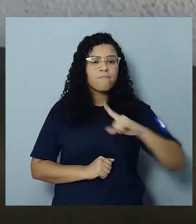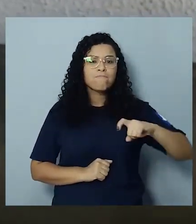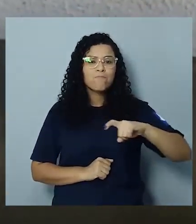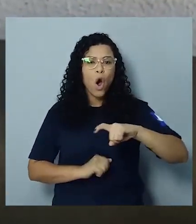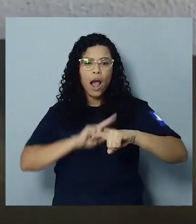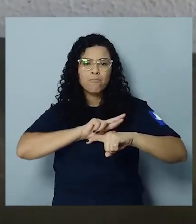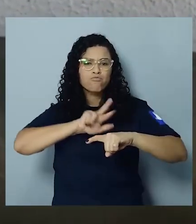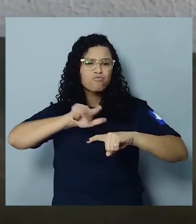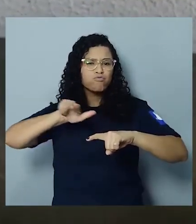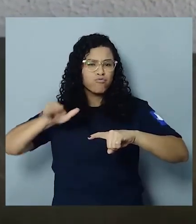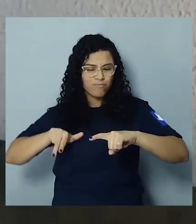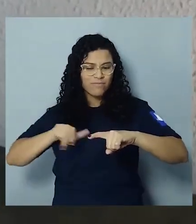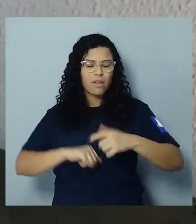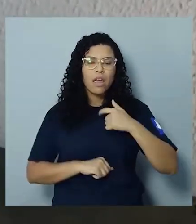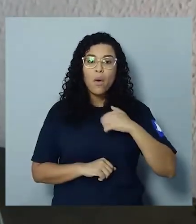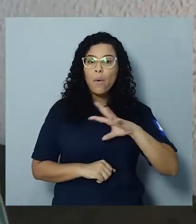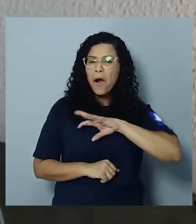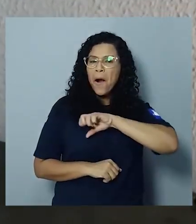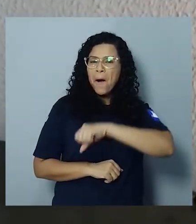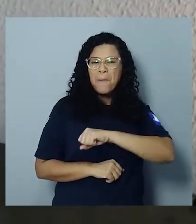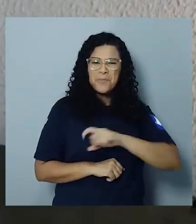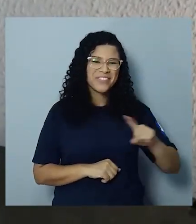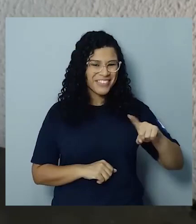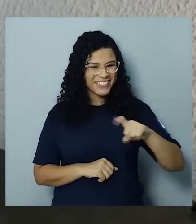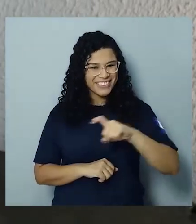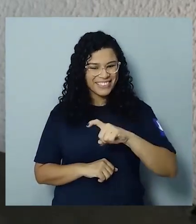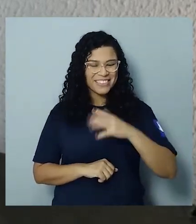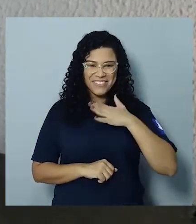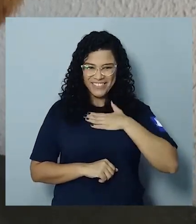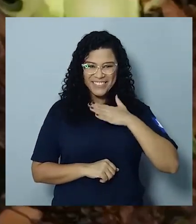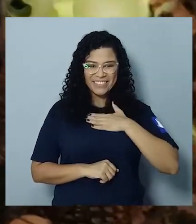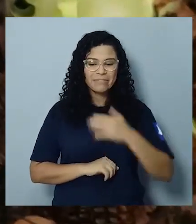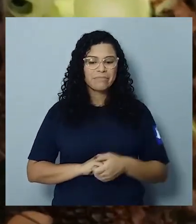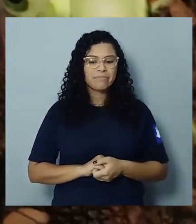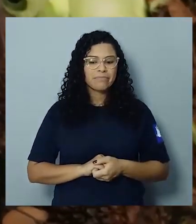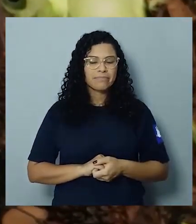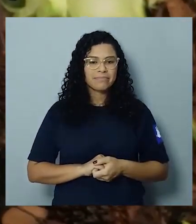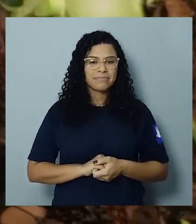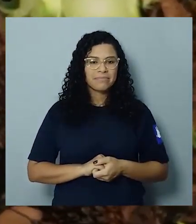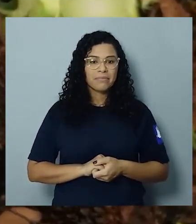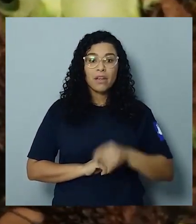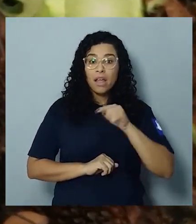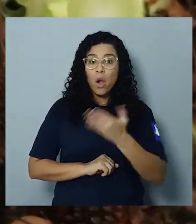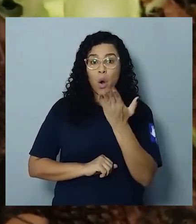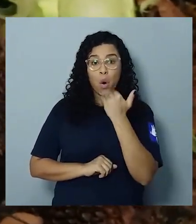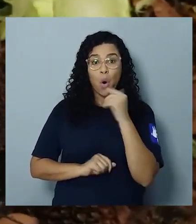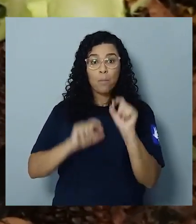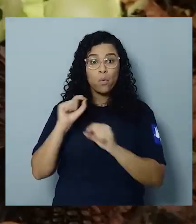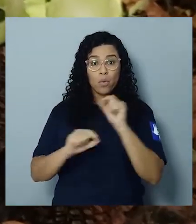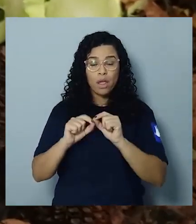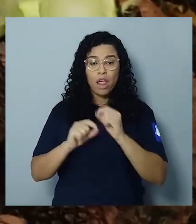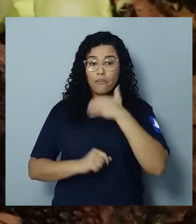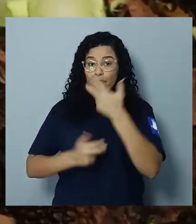é muito mock-up a carne é um